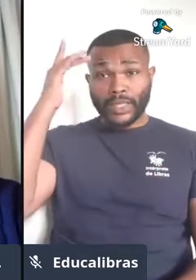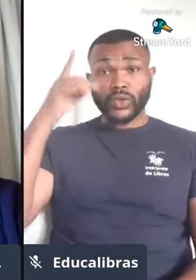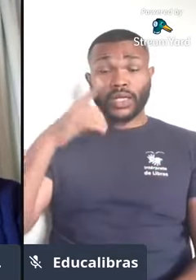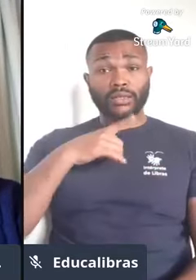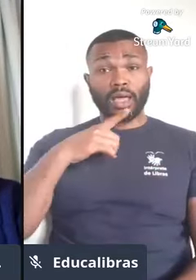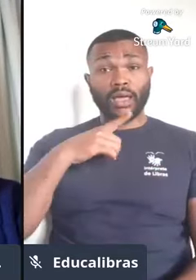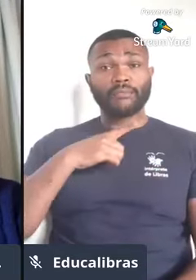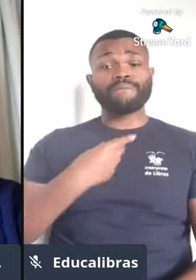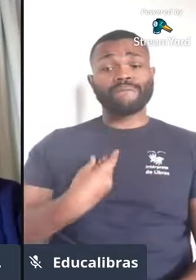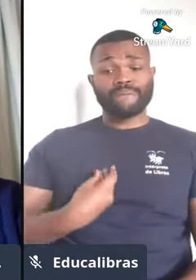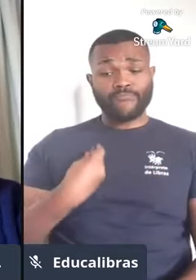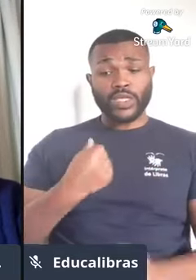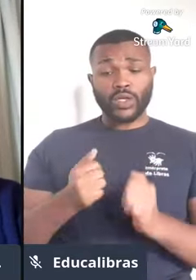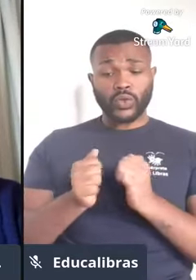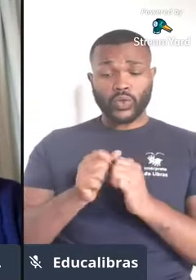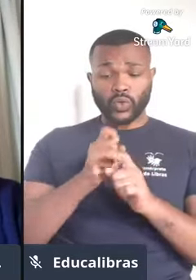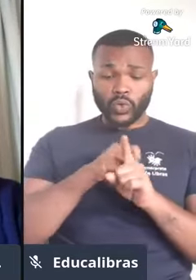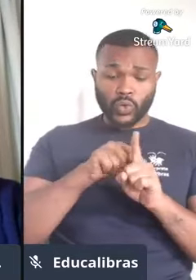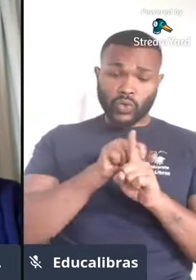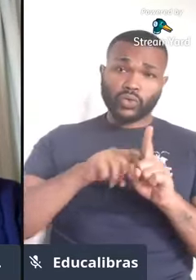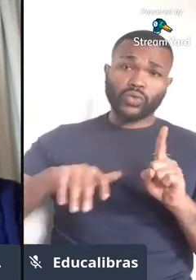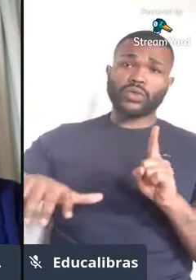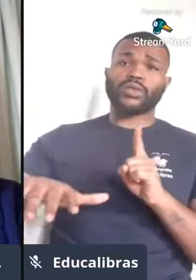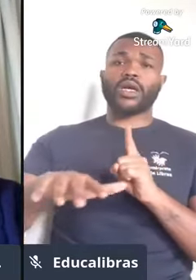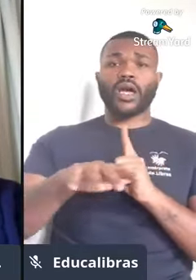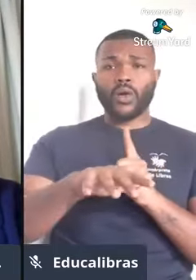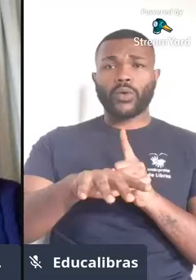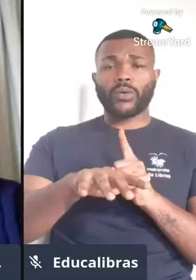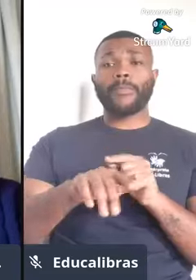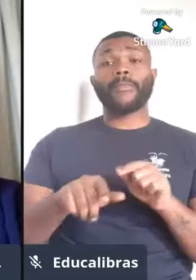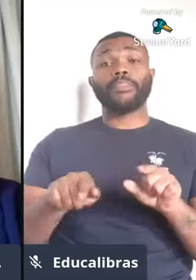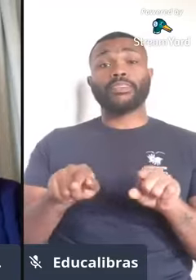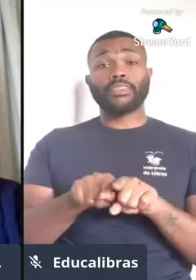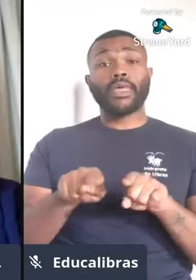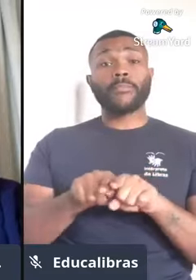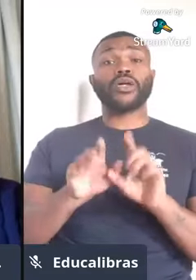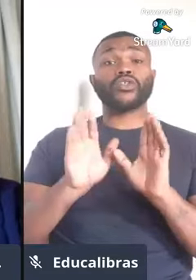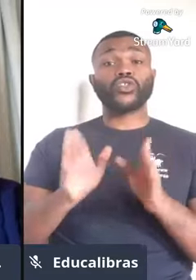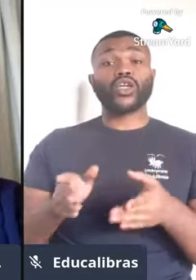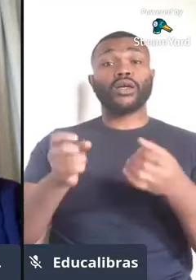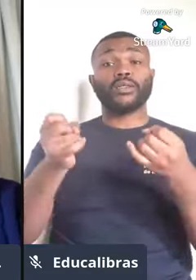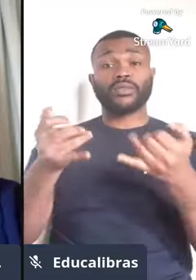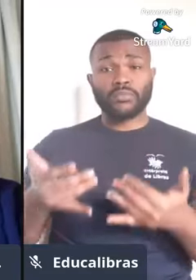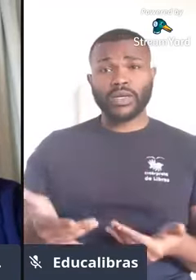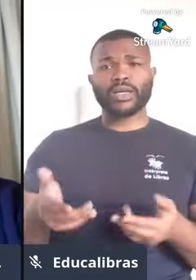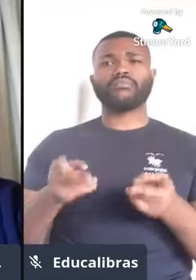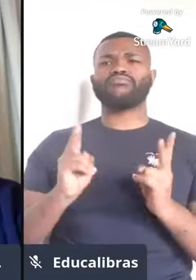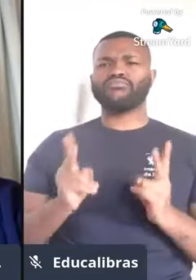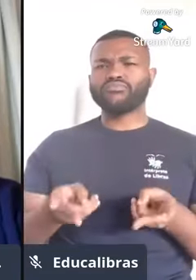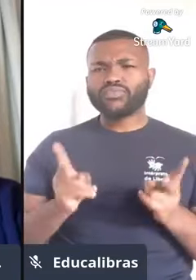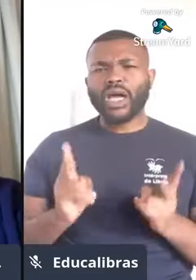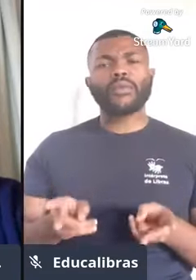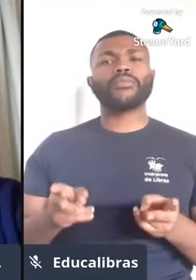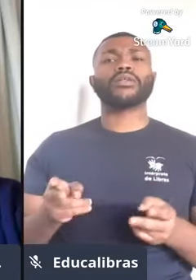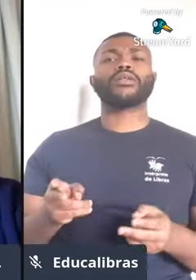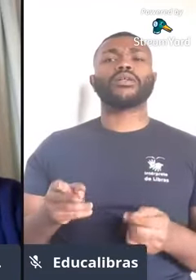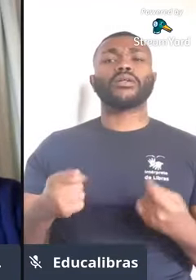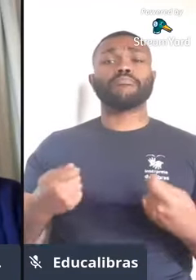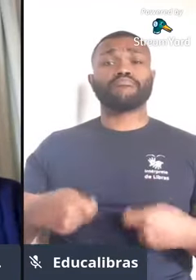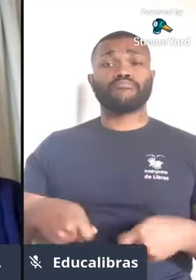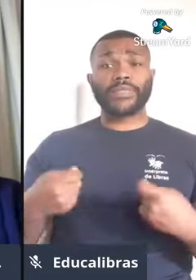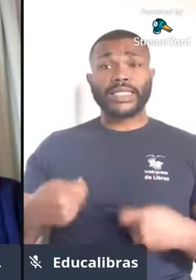convívio social com os demais trabalhadores. Além daquilo que eu já mencionei, da sempre necessidade e importância da possibilidade de